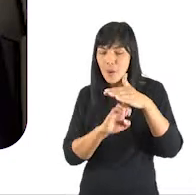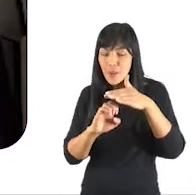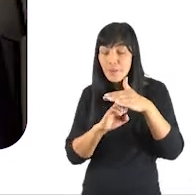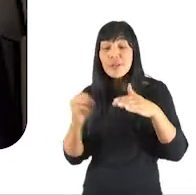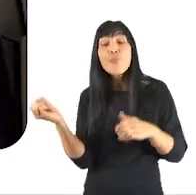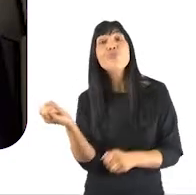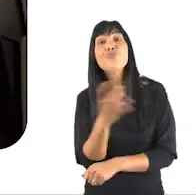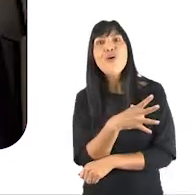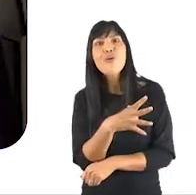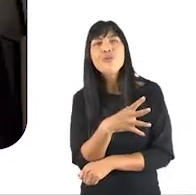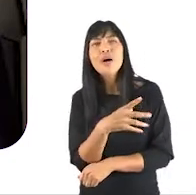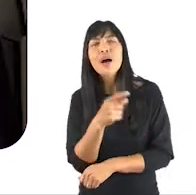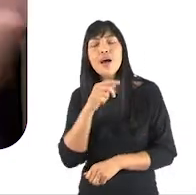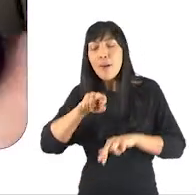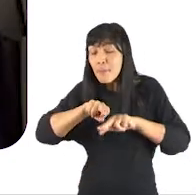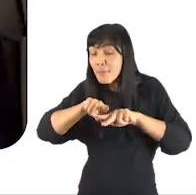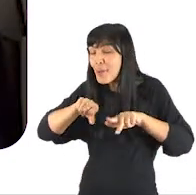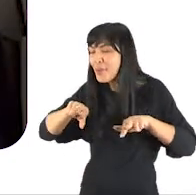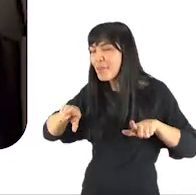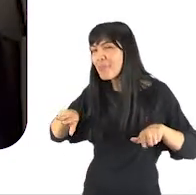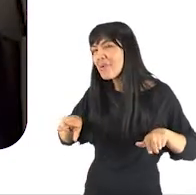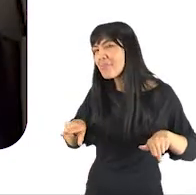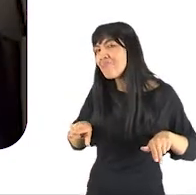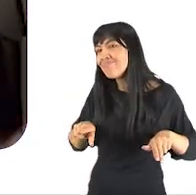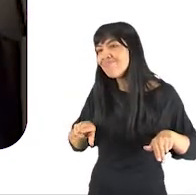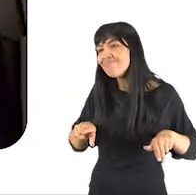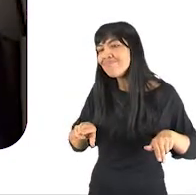empresa inovadora em